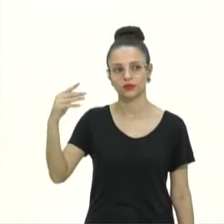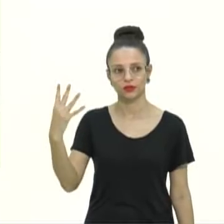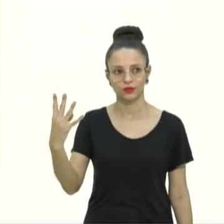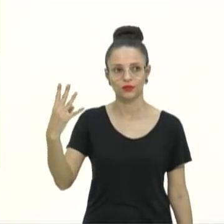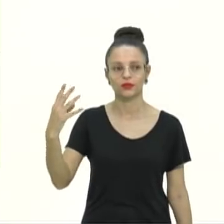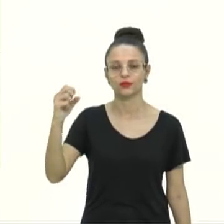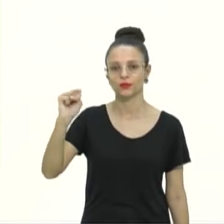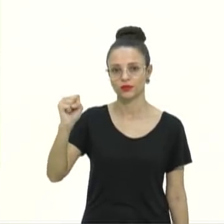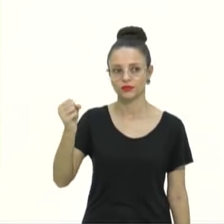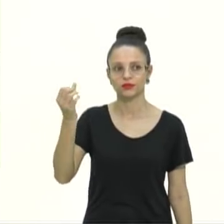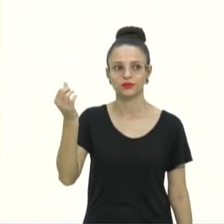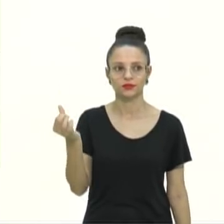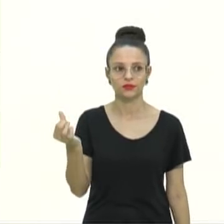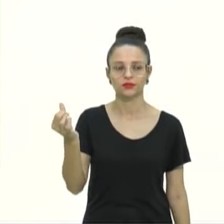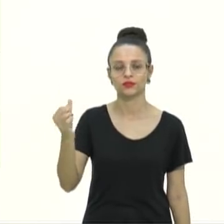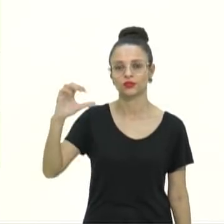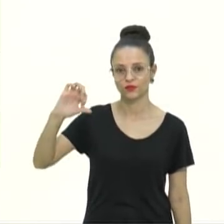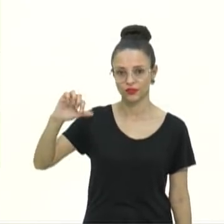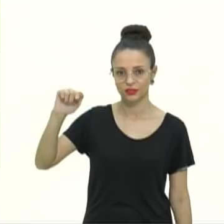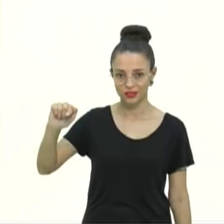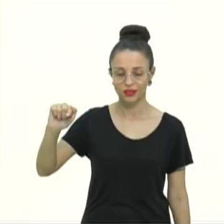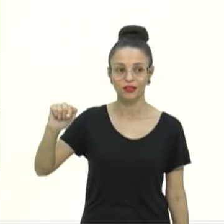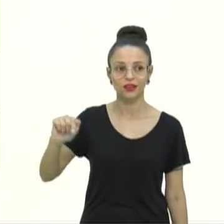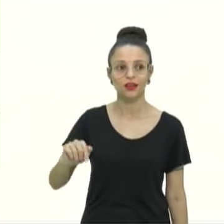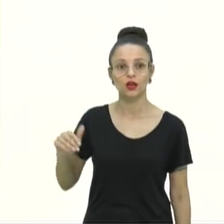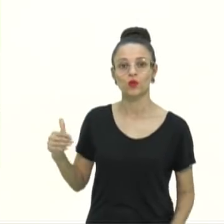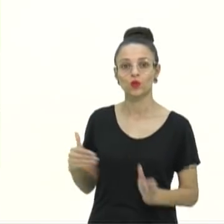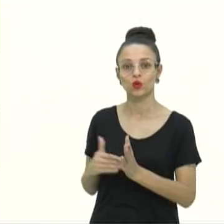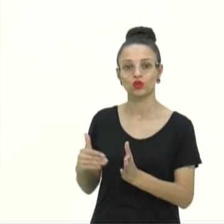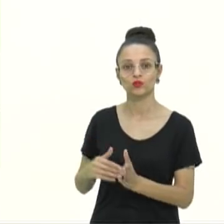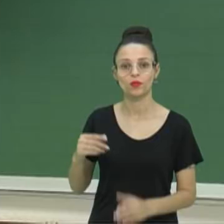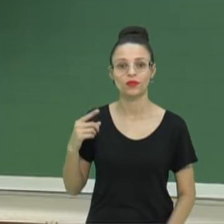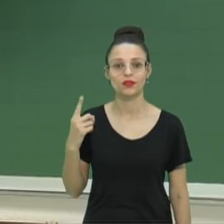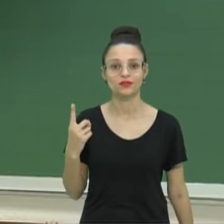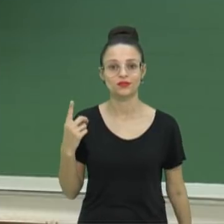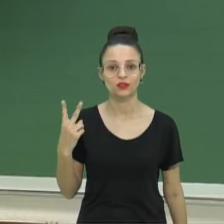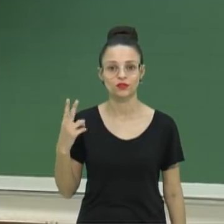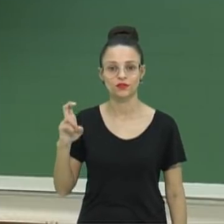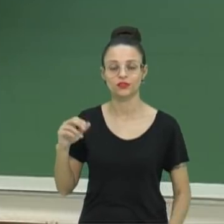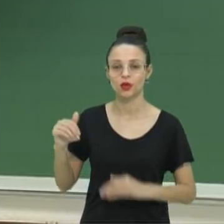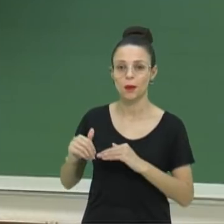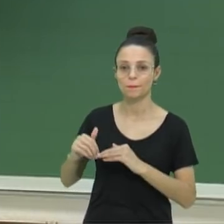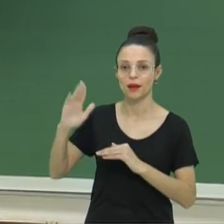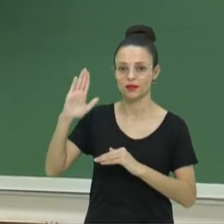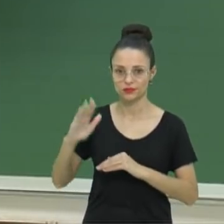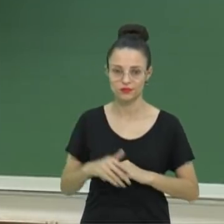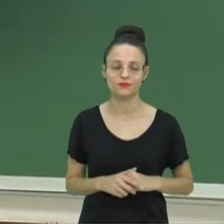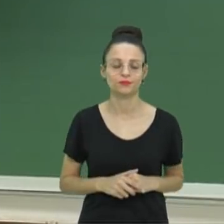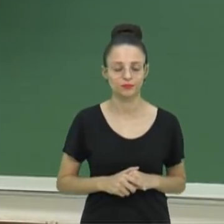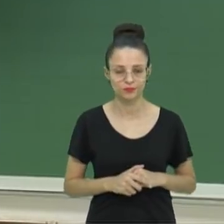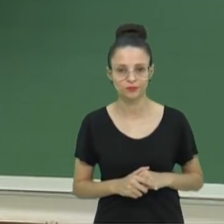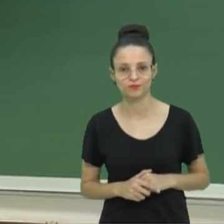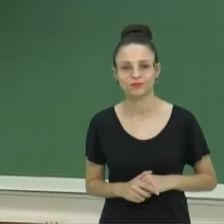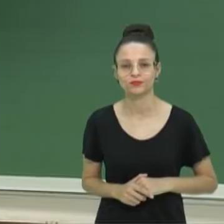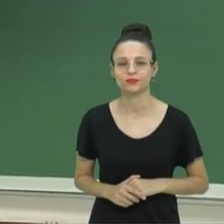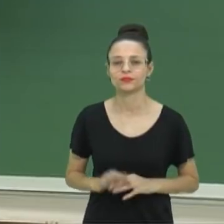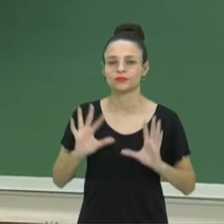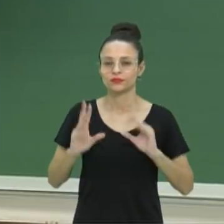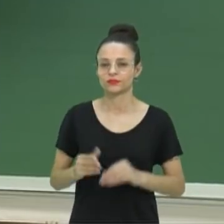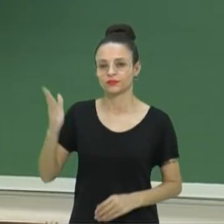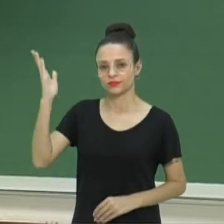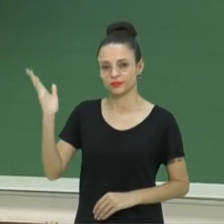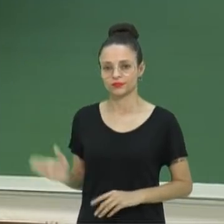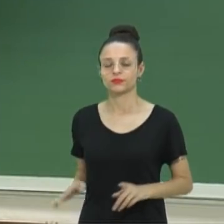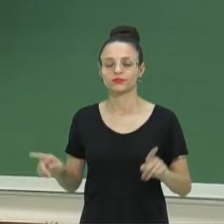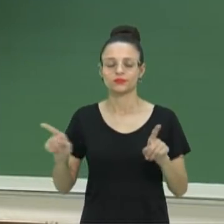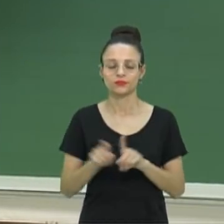74, 86 e 97. E a última é o acima de 125, né? Então tem toda essa situação